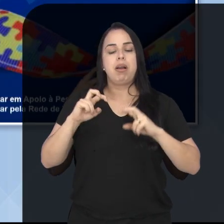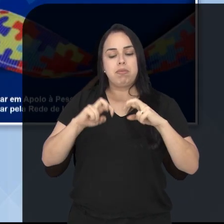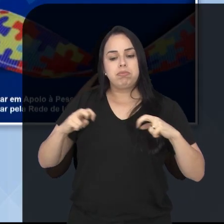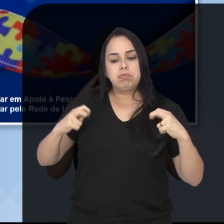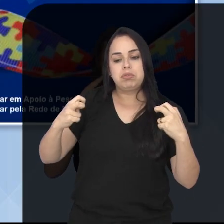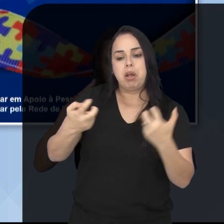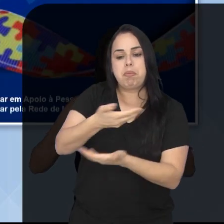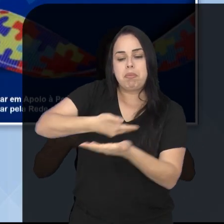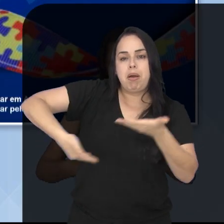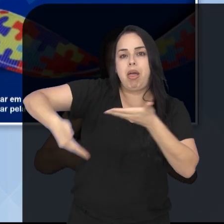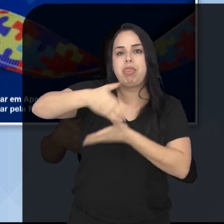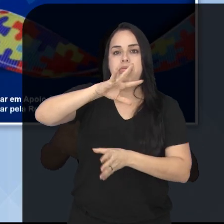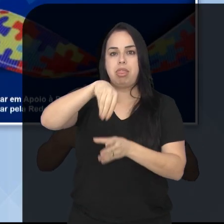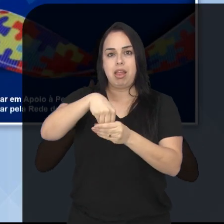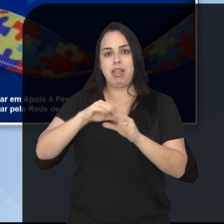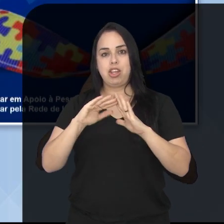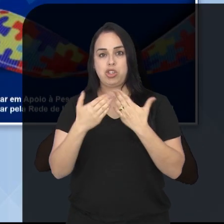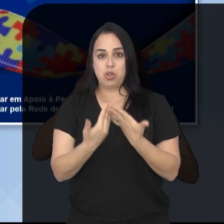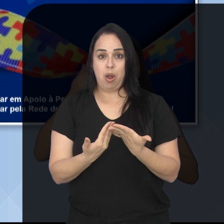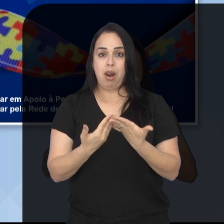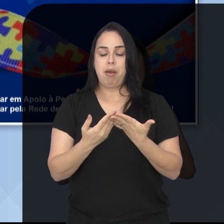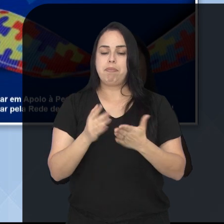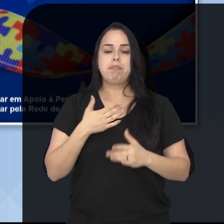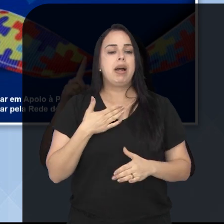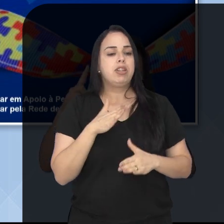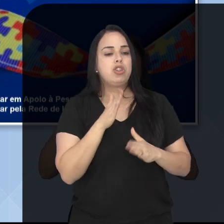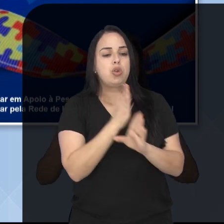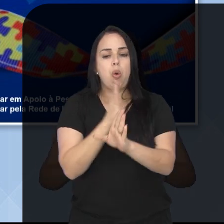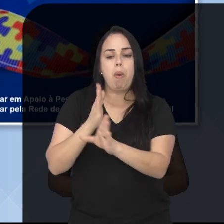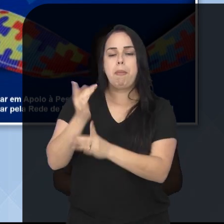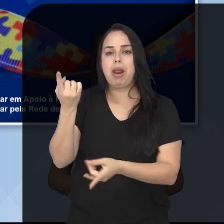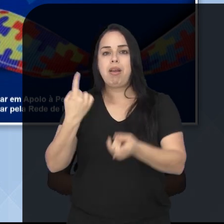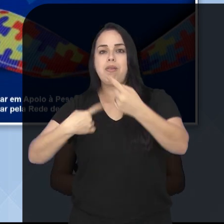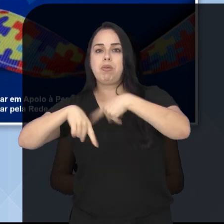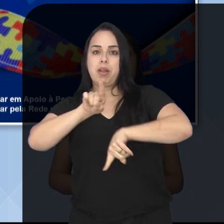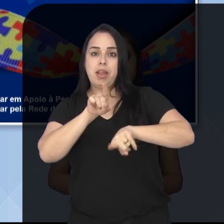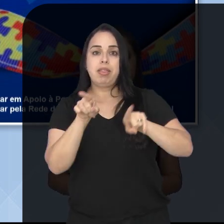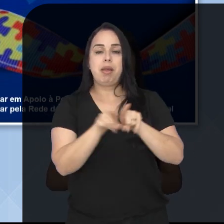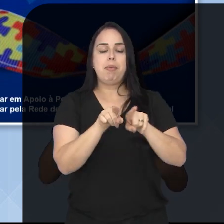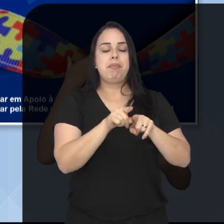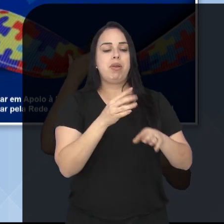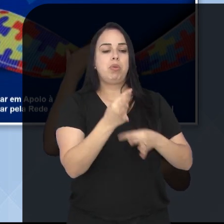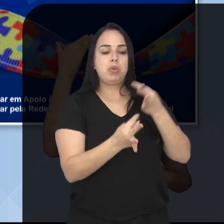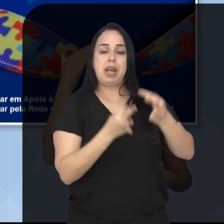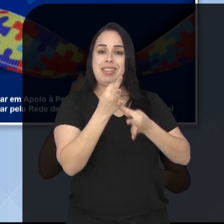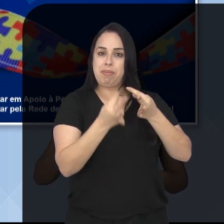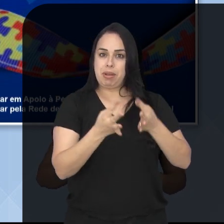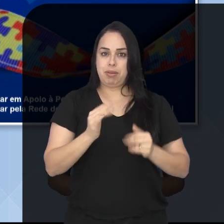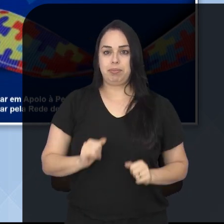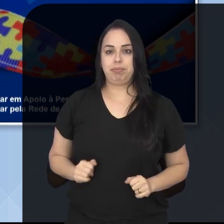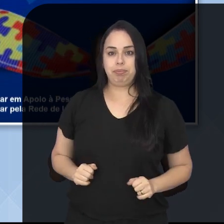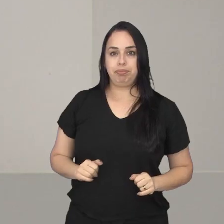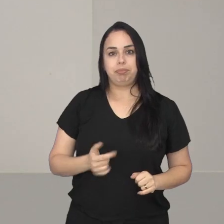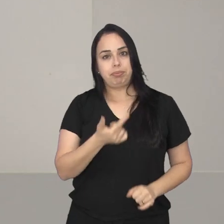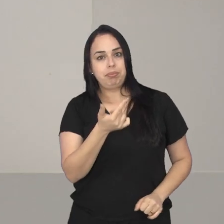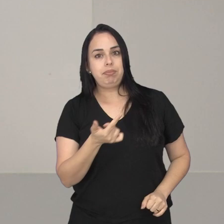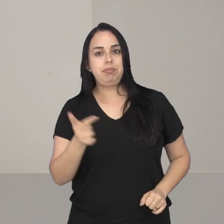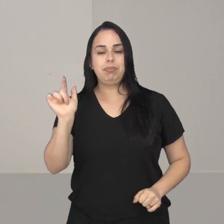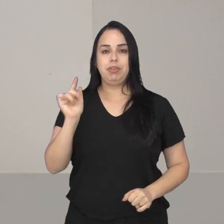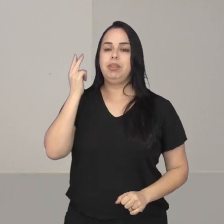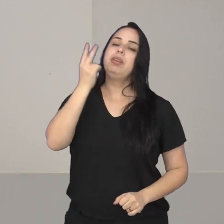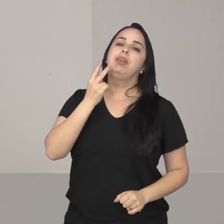rodas de conversas nas escolas para identificar a evolução ou dificuldades nos trabalhos com alunos autistas